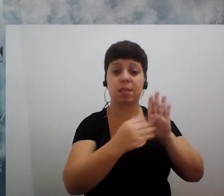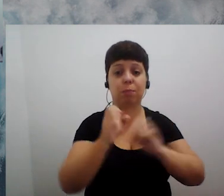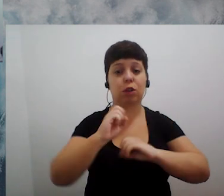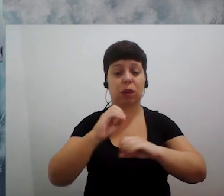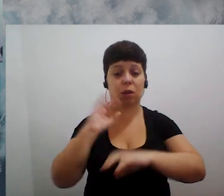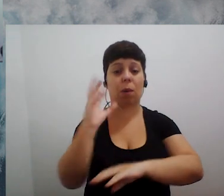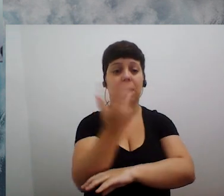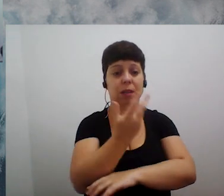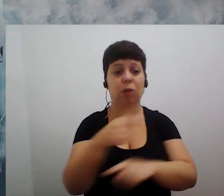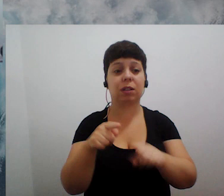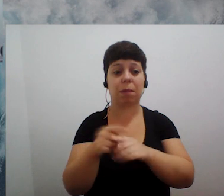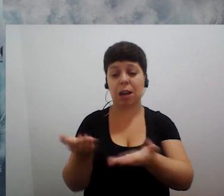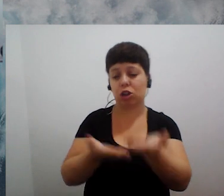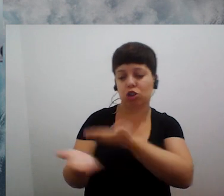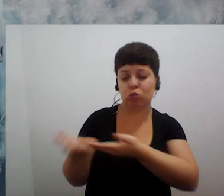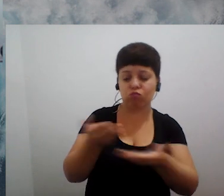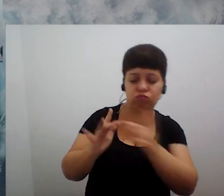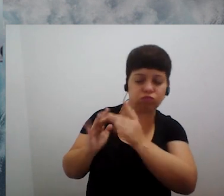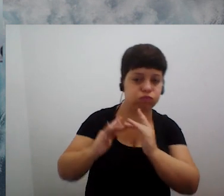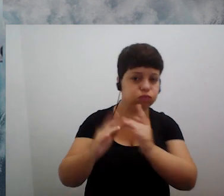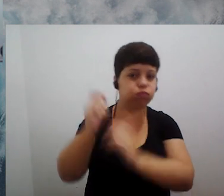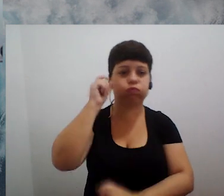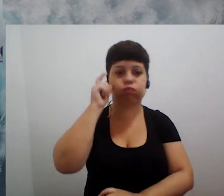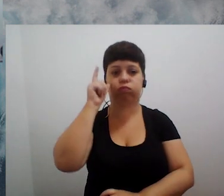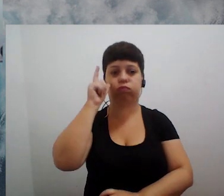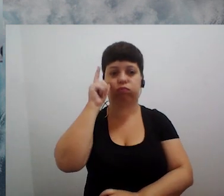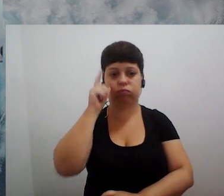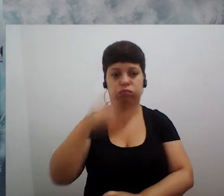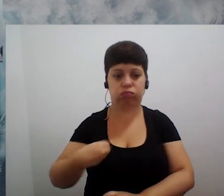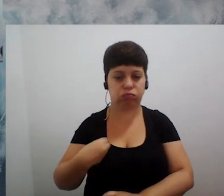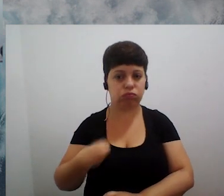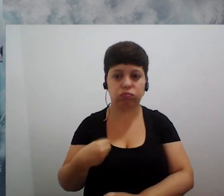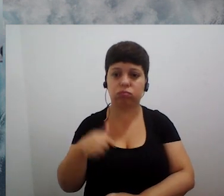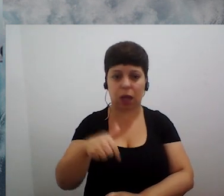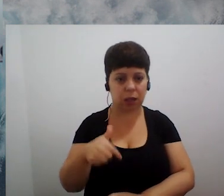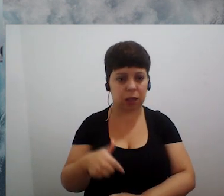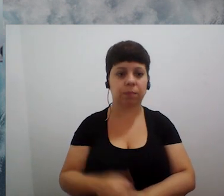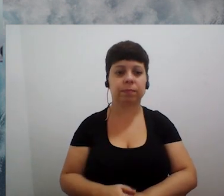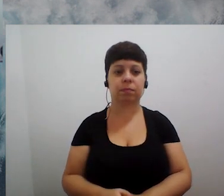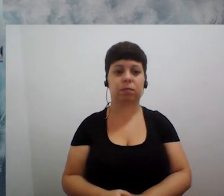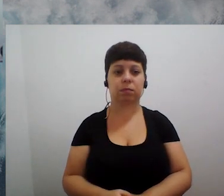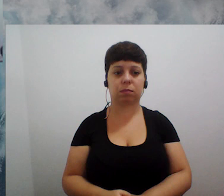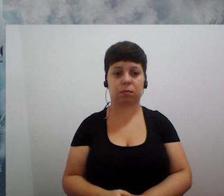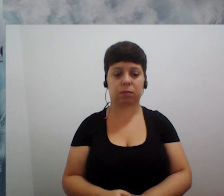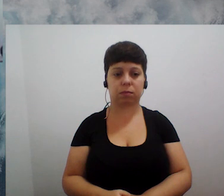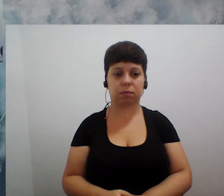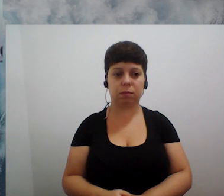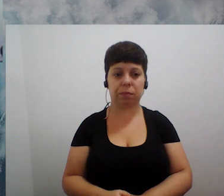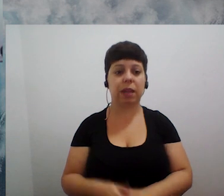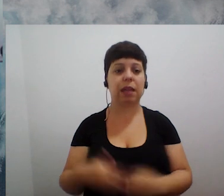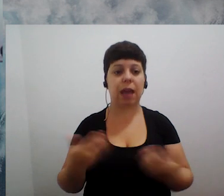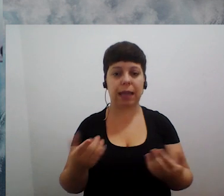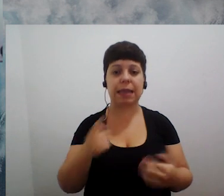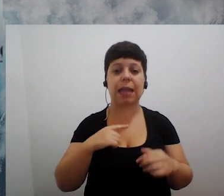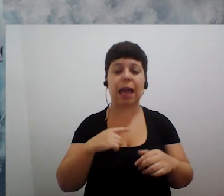que é através do exemplo da educação ambiental e da articulação cultural que a gente se mantém, que a gente está aí na atividade, que a gente está na